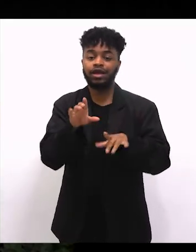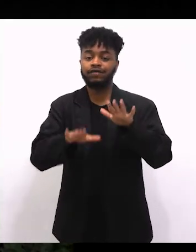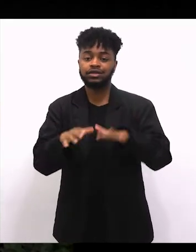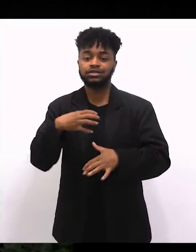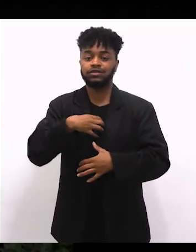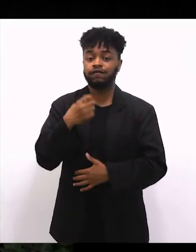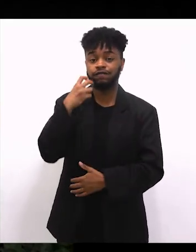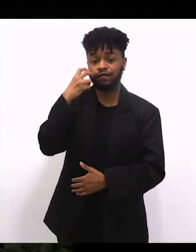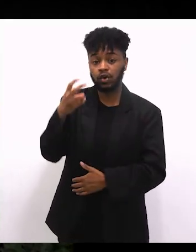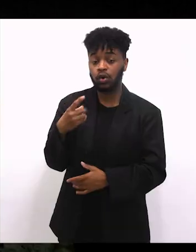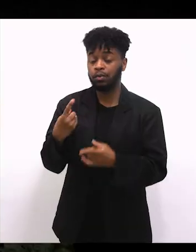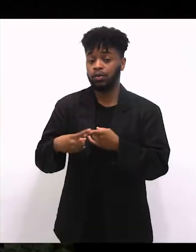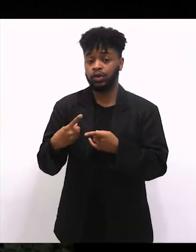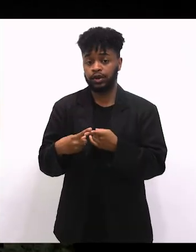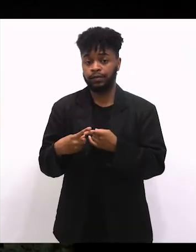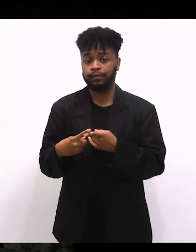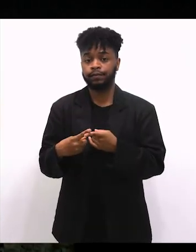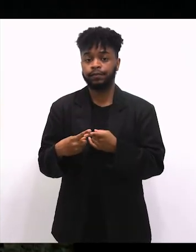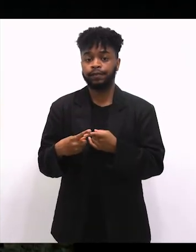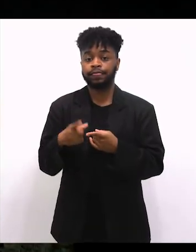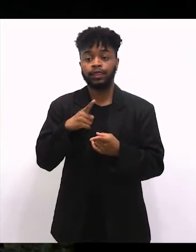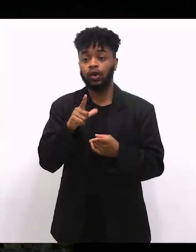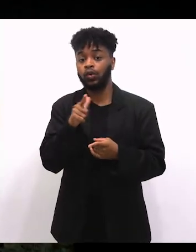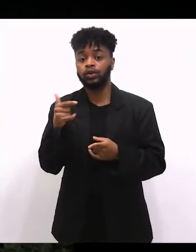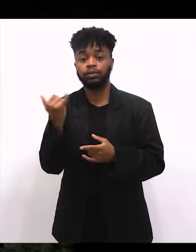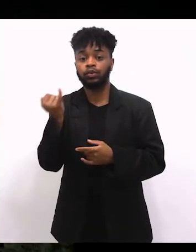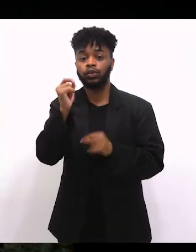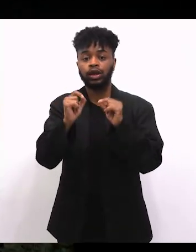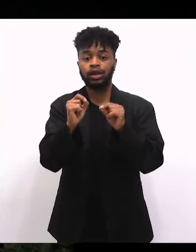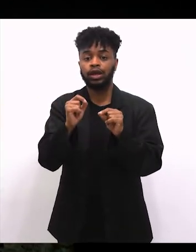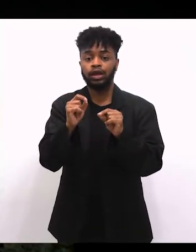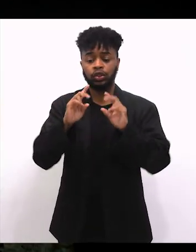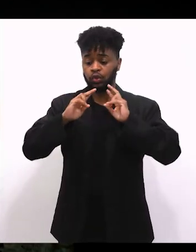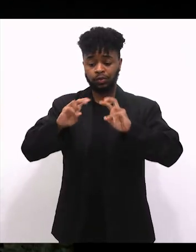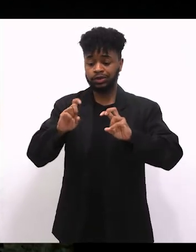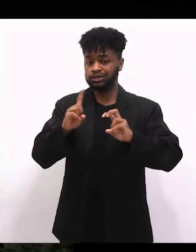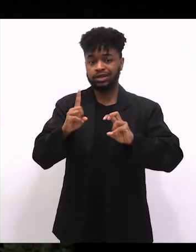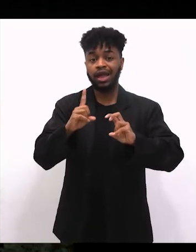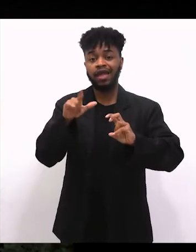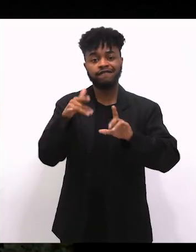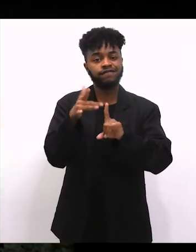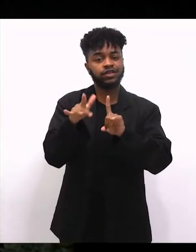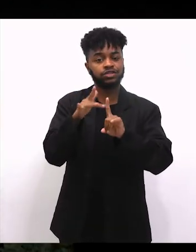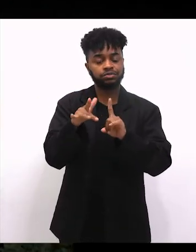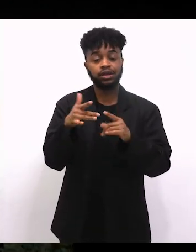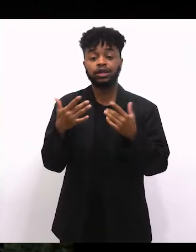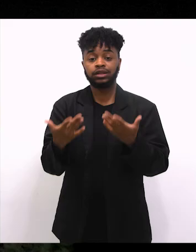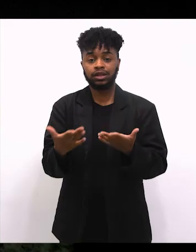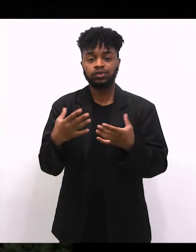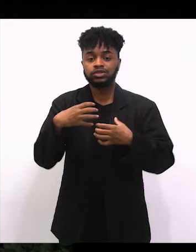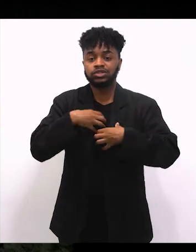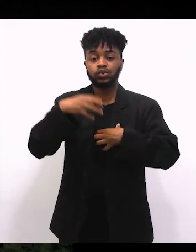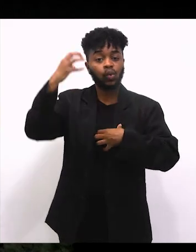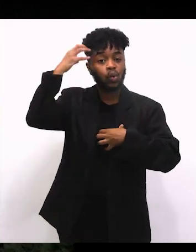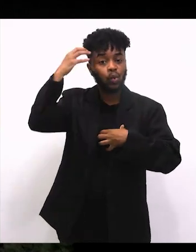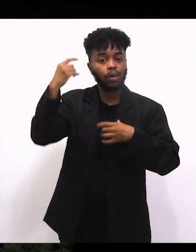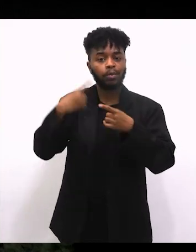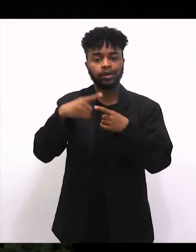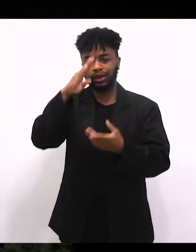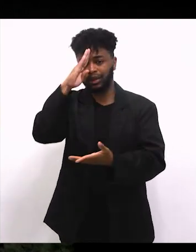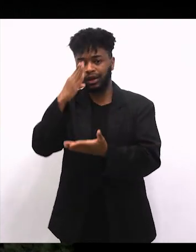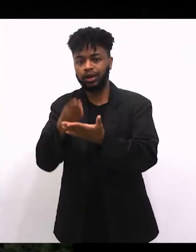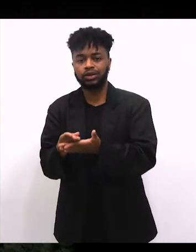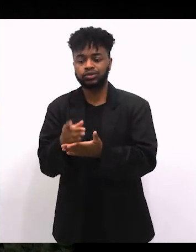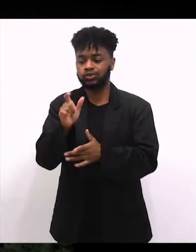vezes vergonha, né? Um outro ponto é porque não se reconhecem como vítimas. Sim, verdade. Então, elas se culpam, né, por